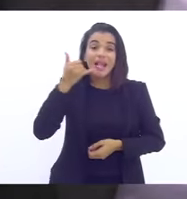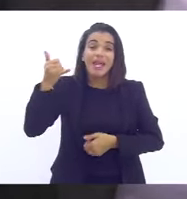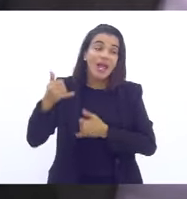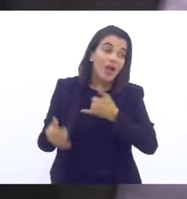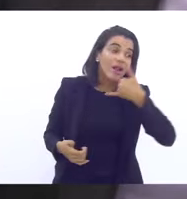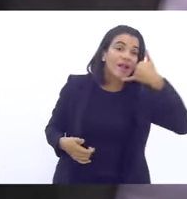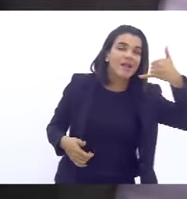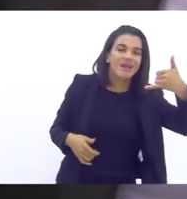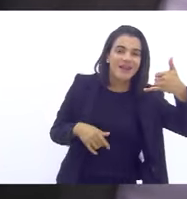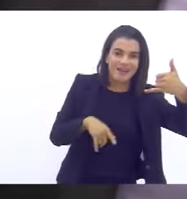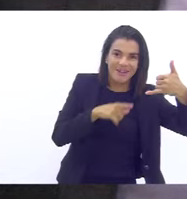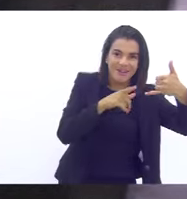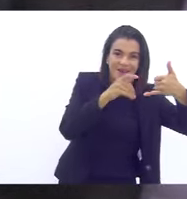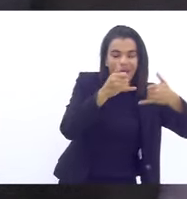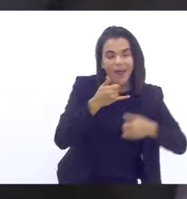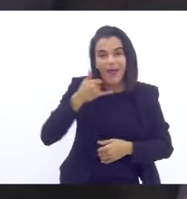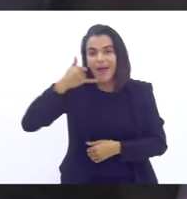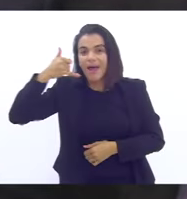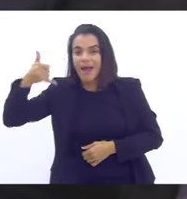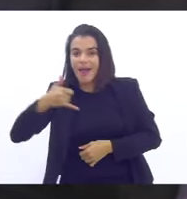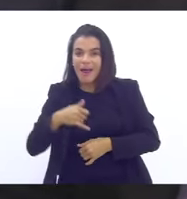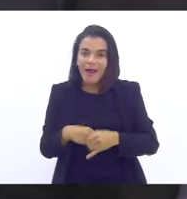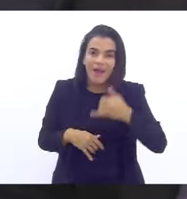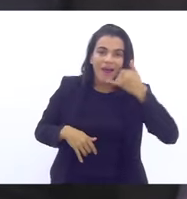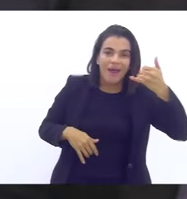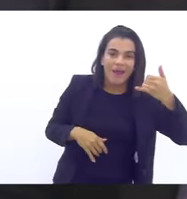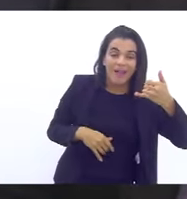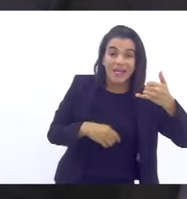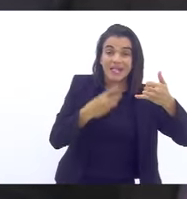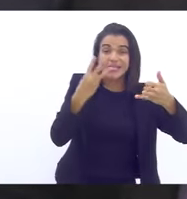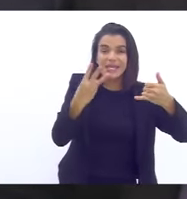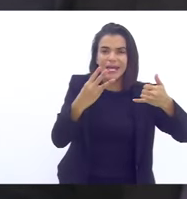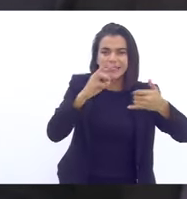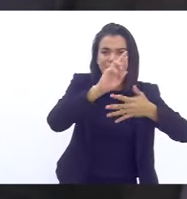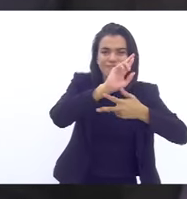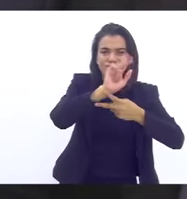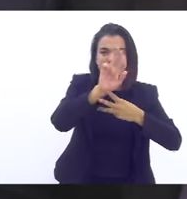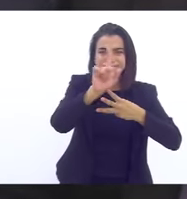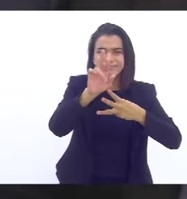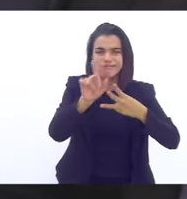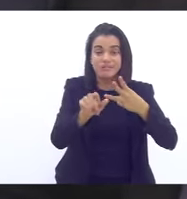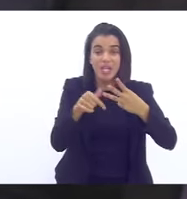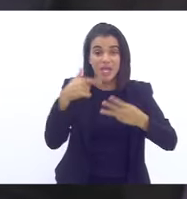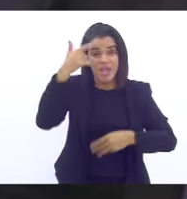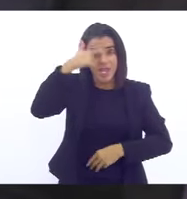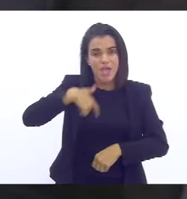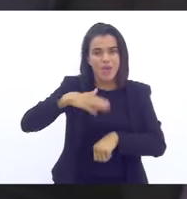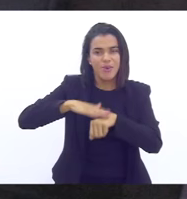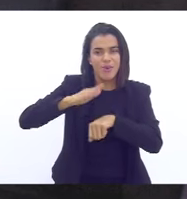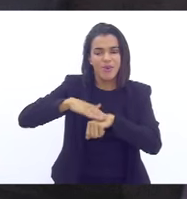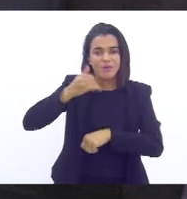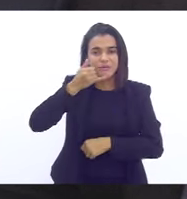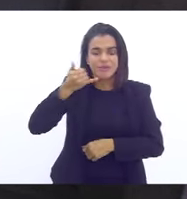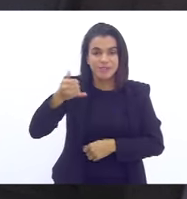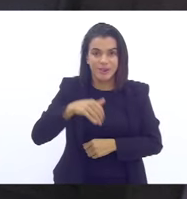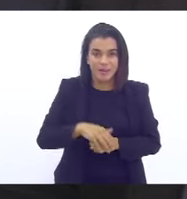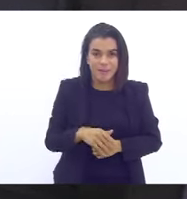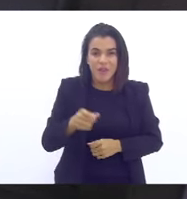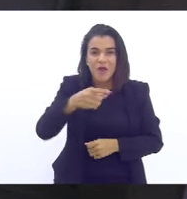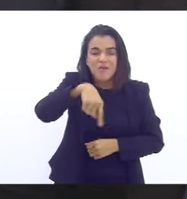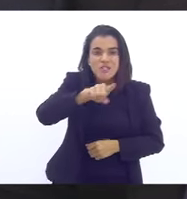outro. Depois liga para o outro. São 3 informações diferentes que eles vão te dar, porque eu já fiz isso. Vocês